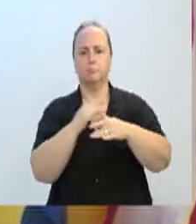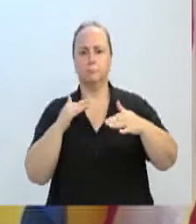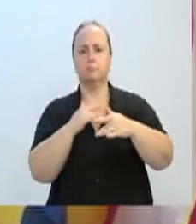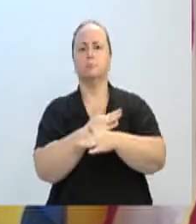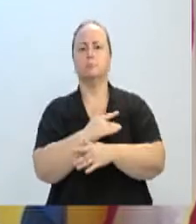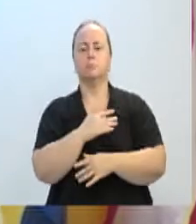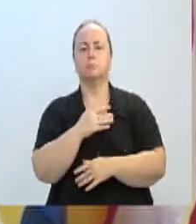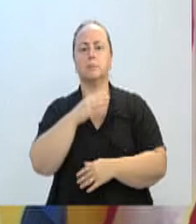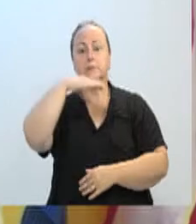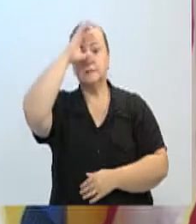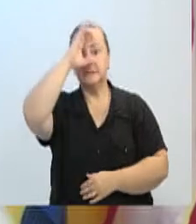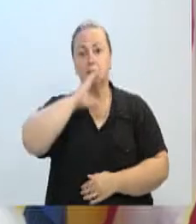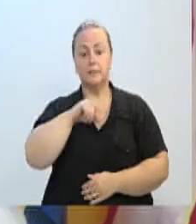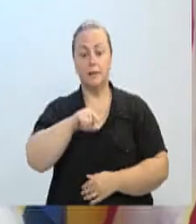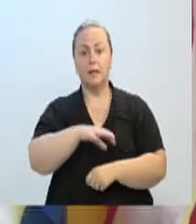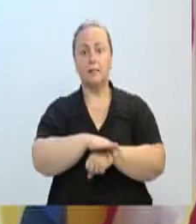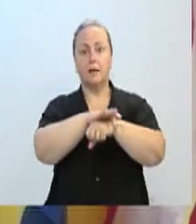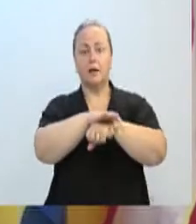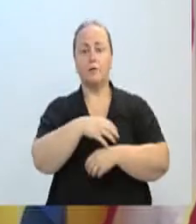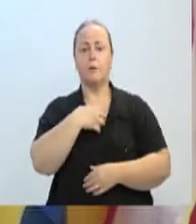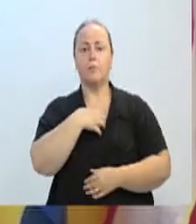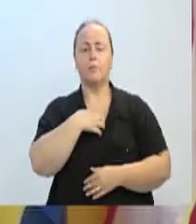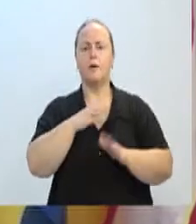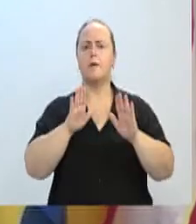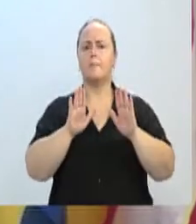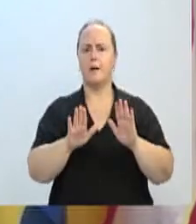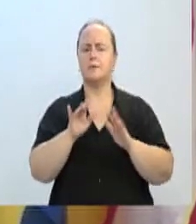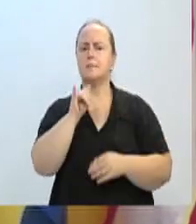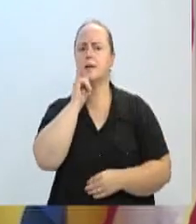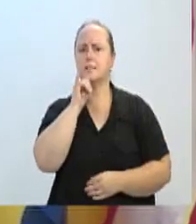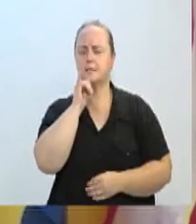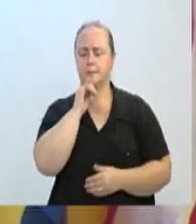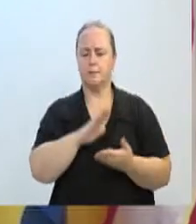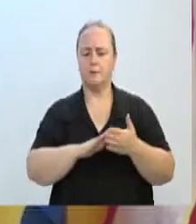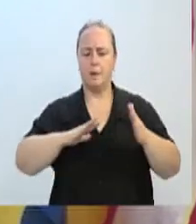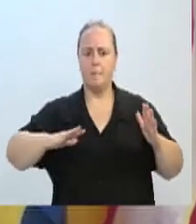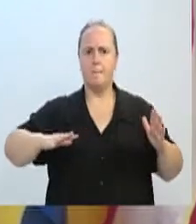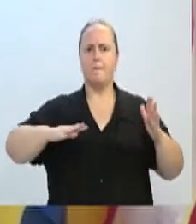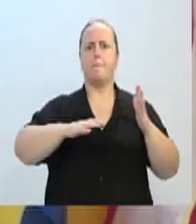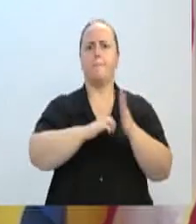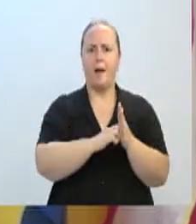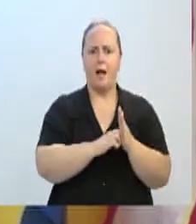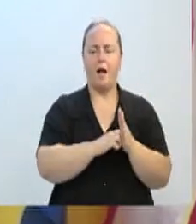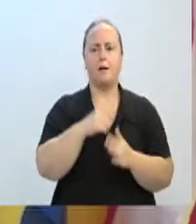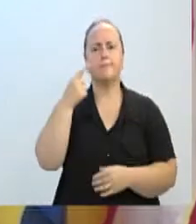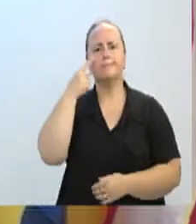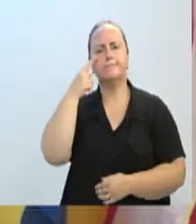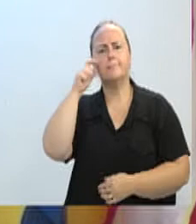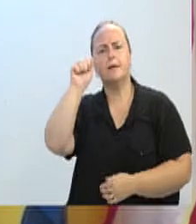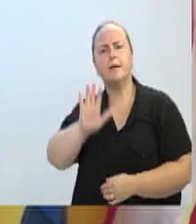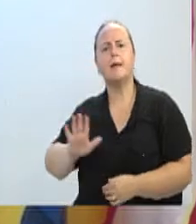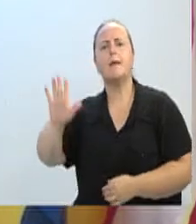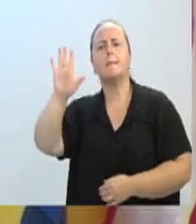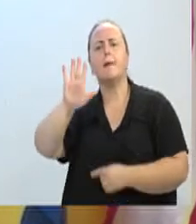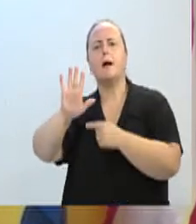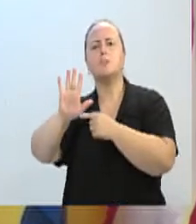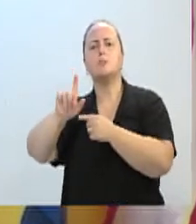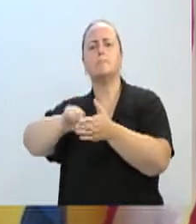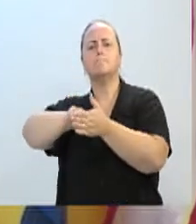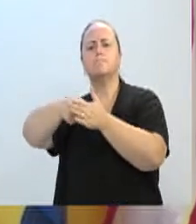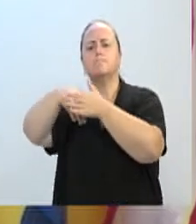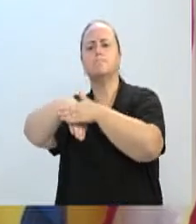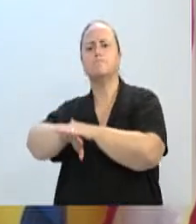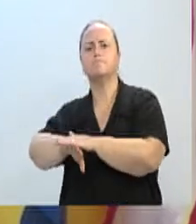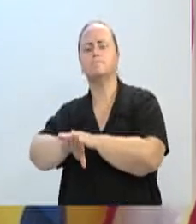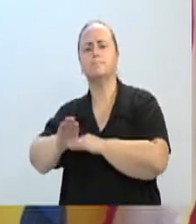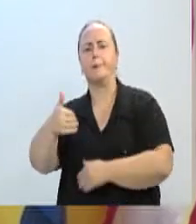ao cidadão. Mas aí, quando acontece um acidente que o cidadão precisa requerer estas imagens, elas ficam armazenadas por 10